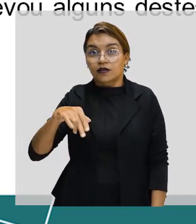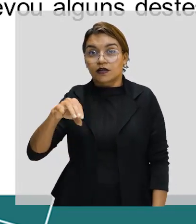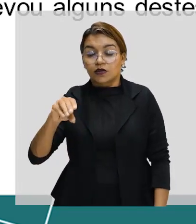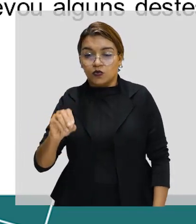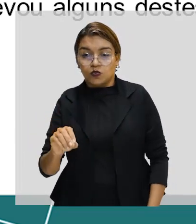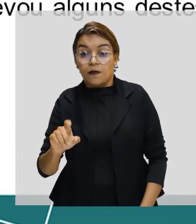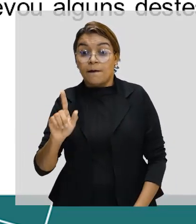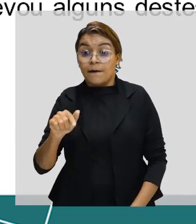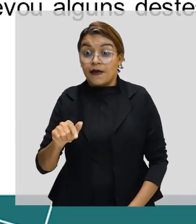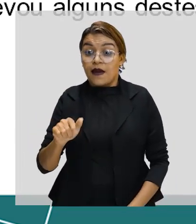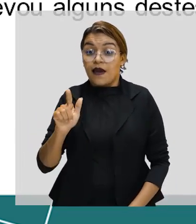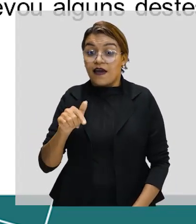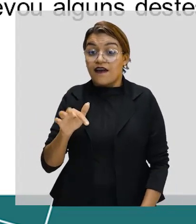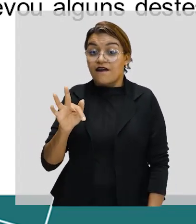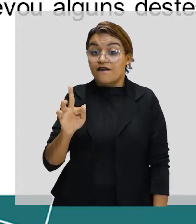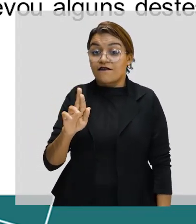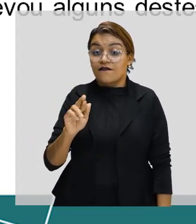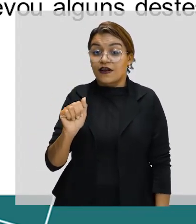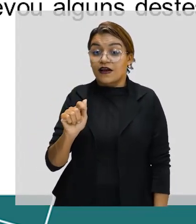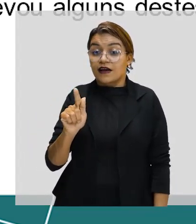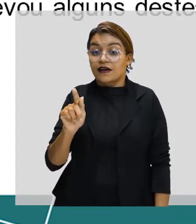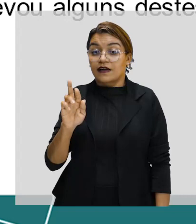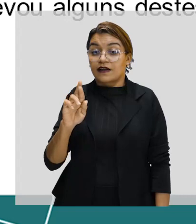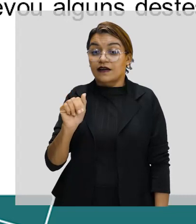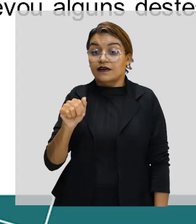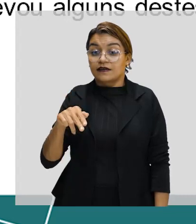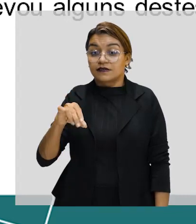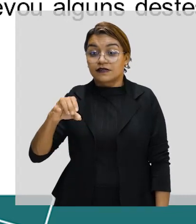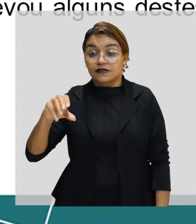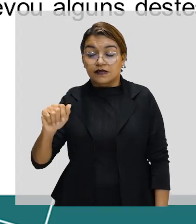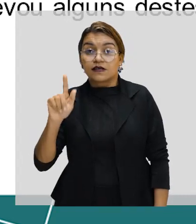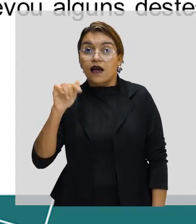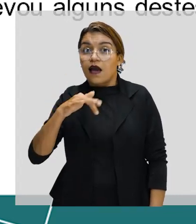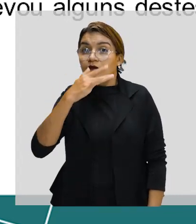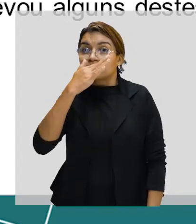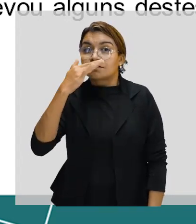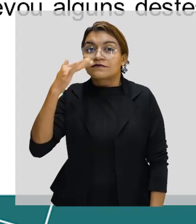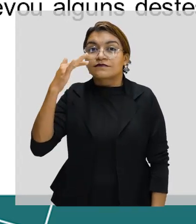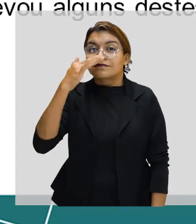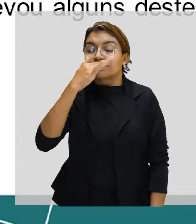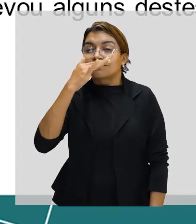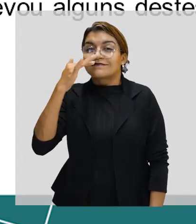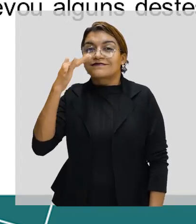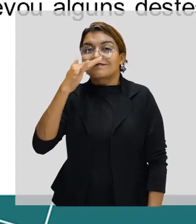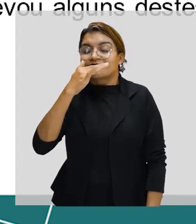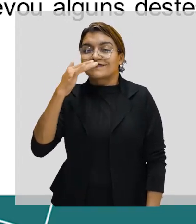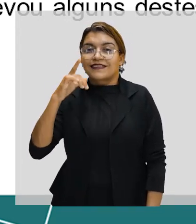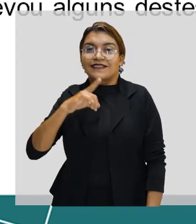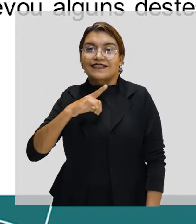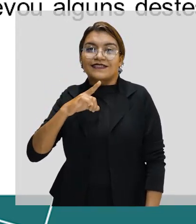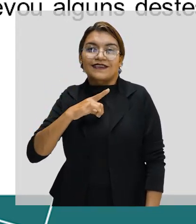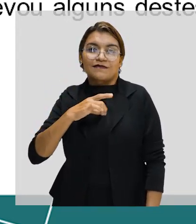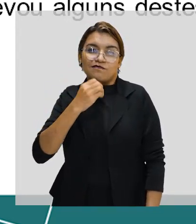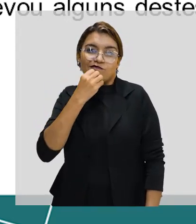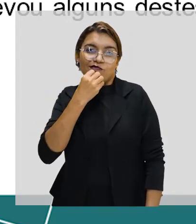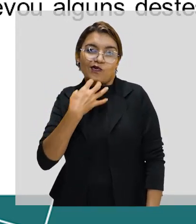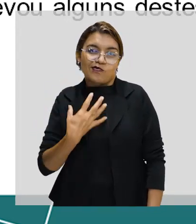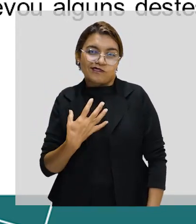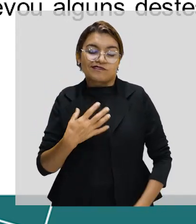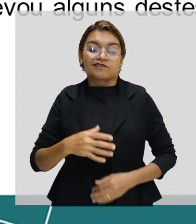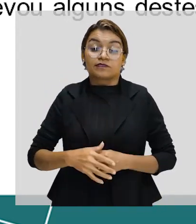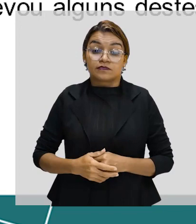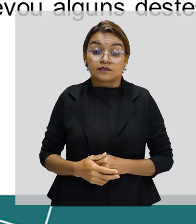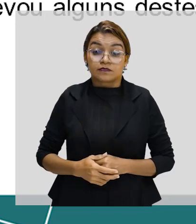de fragrâncias, que são as essências que promovem um odor agradável. Inicialmente,